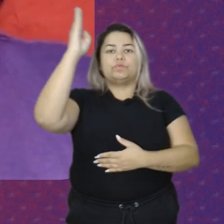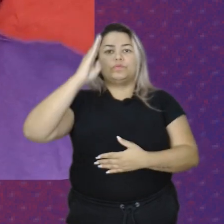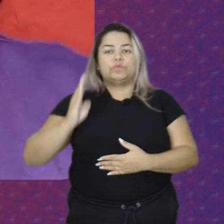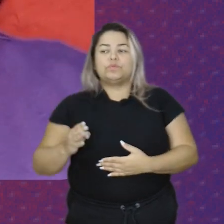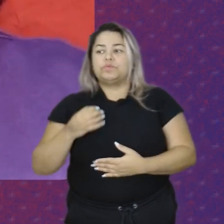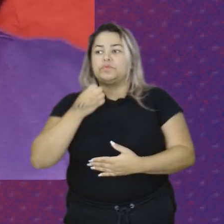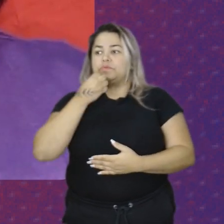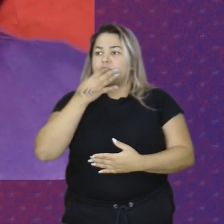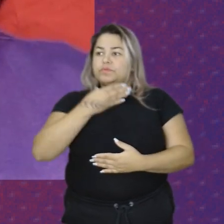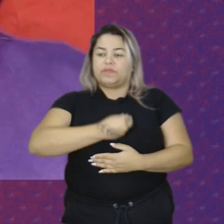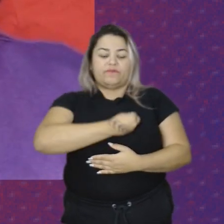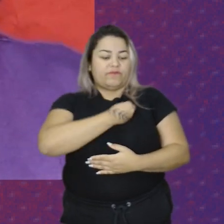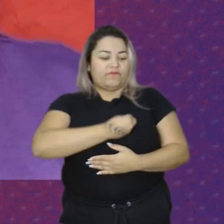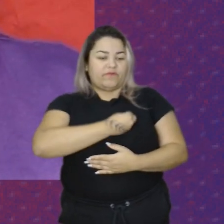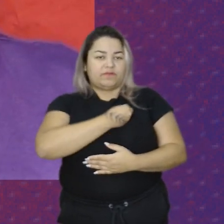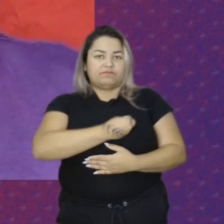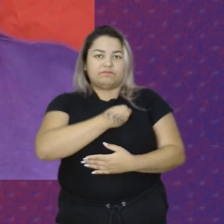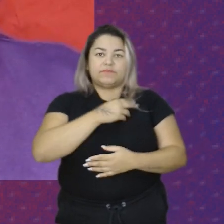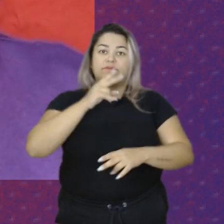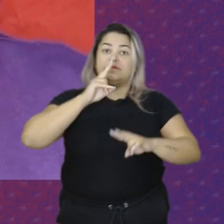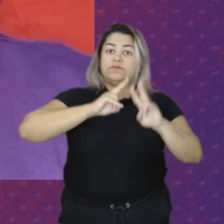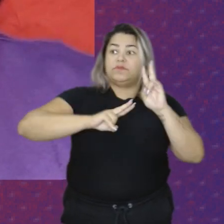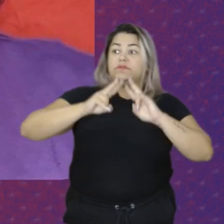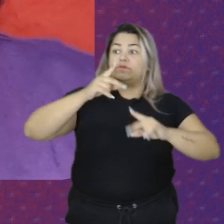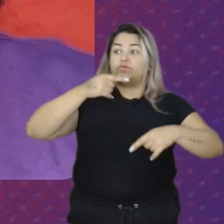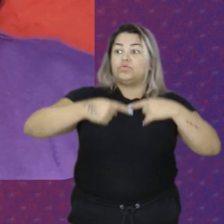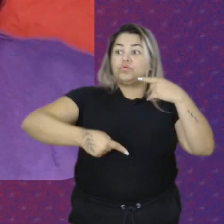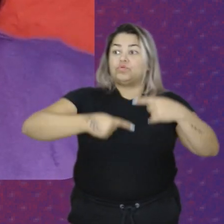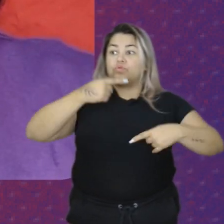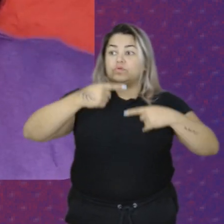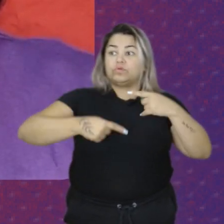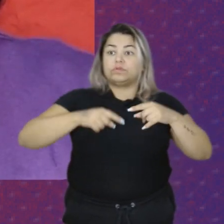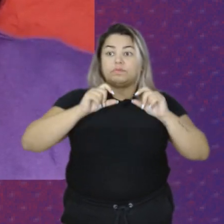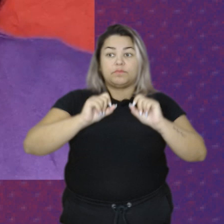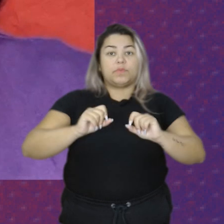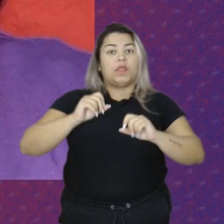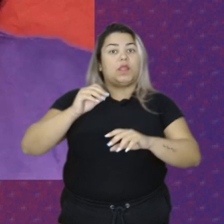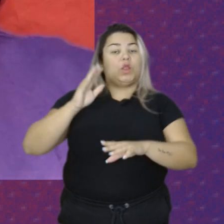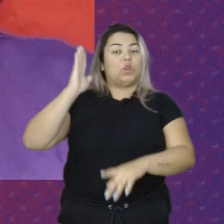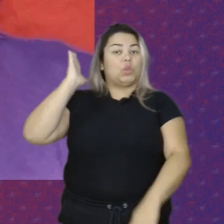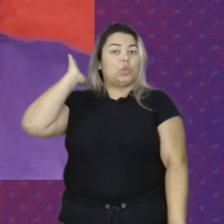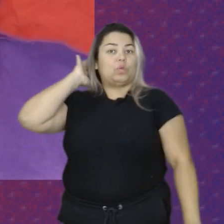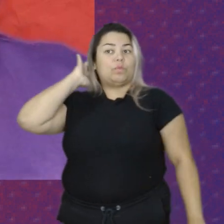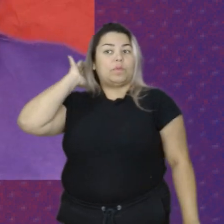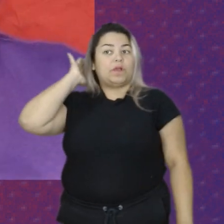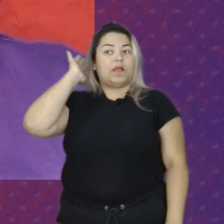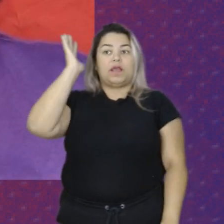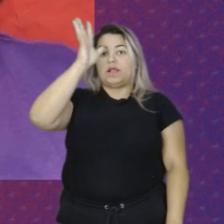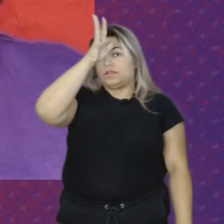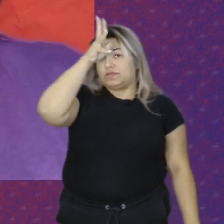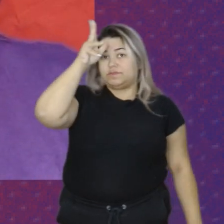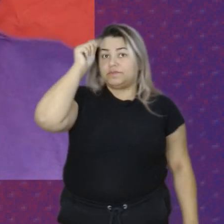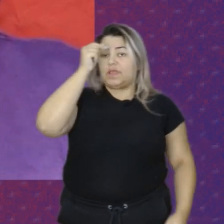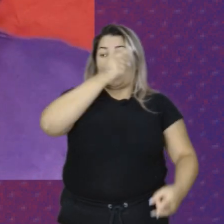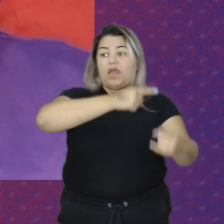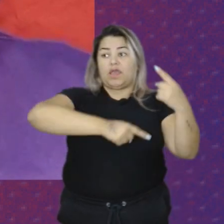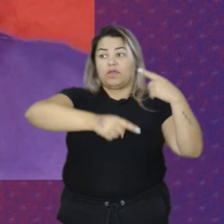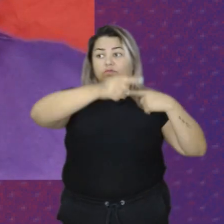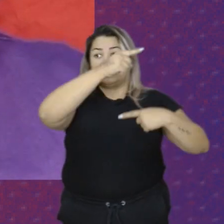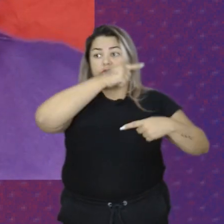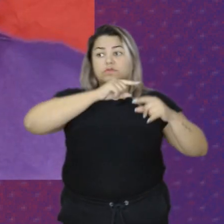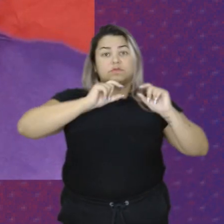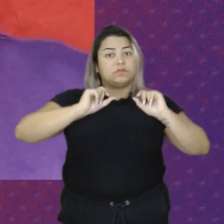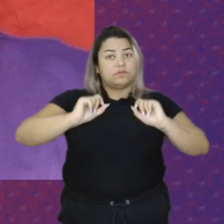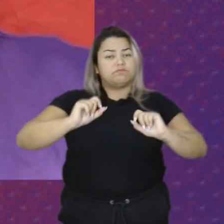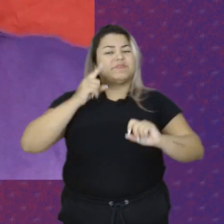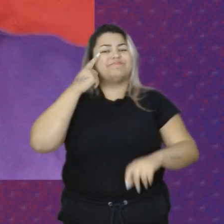bem viver. E quando a gente olha, nós temos discutido muito aqui no Pará e na Amazônia, que a reconstrução,